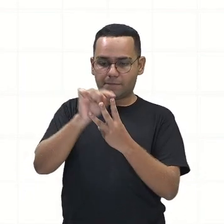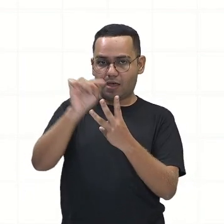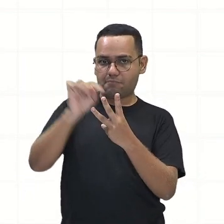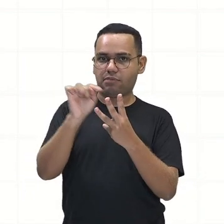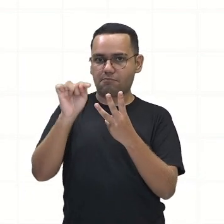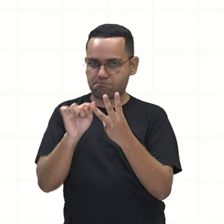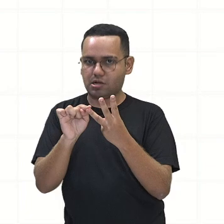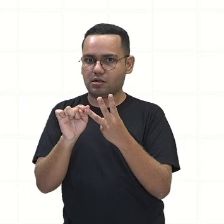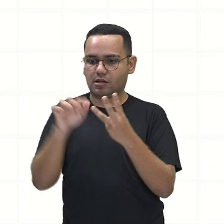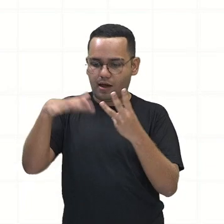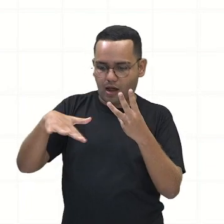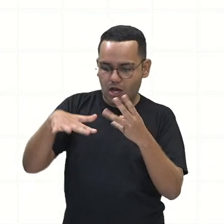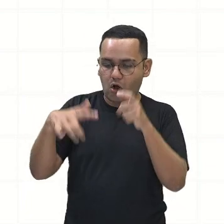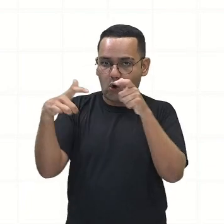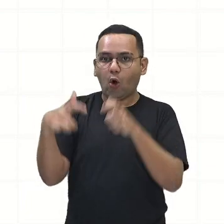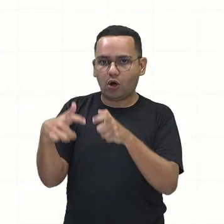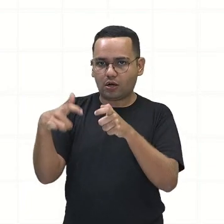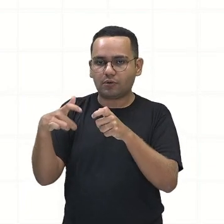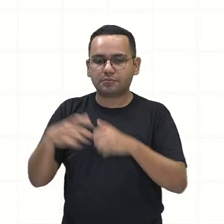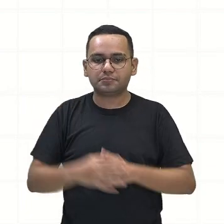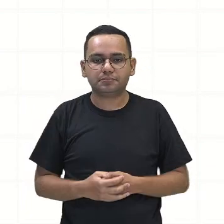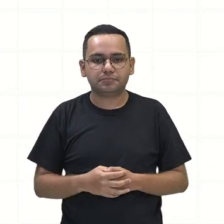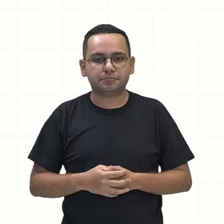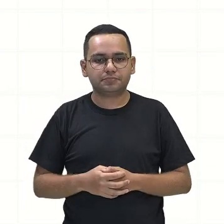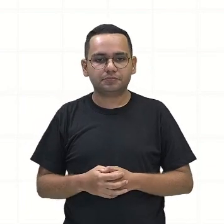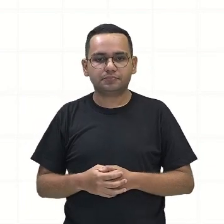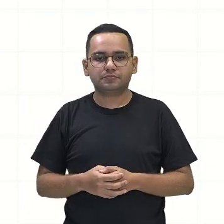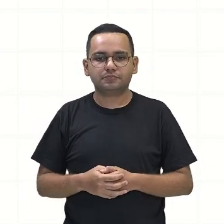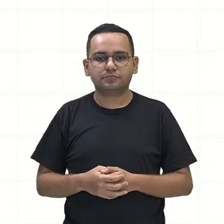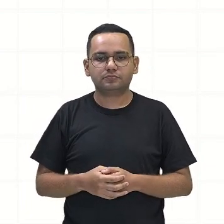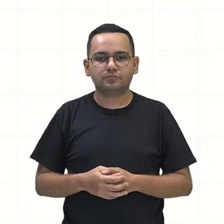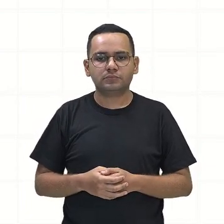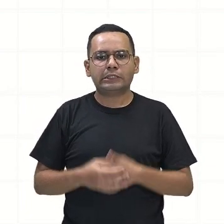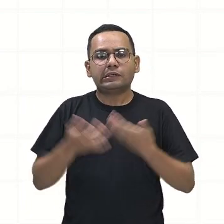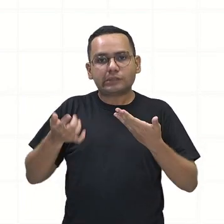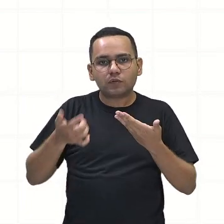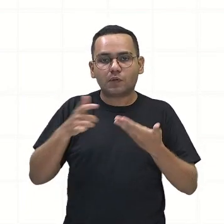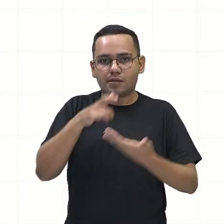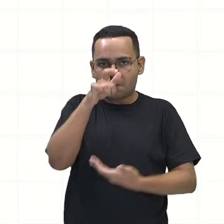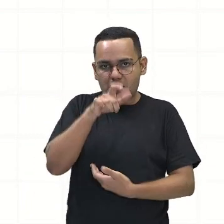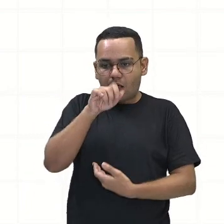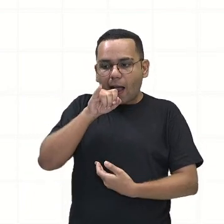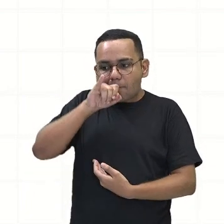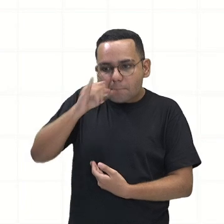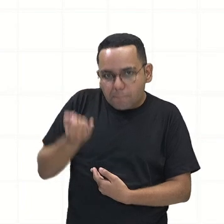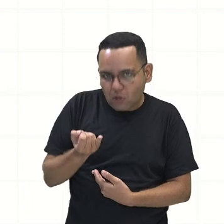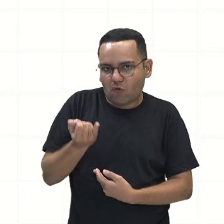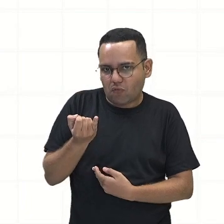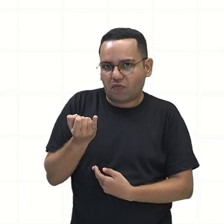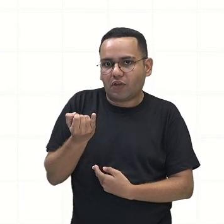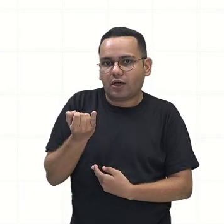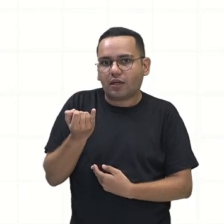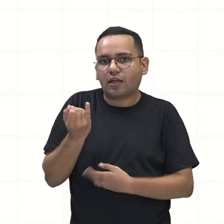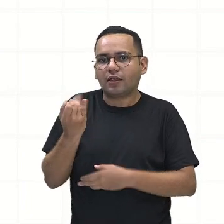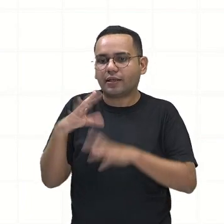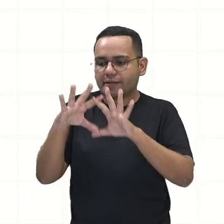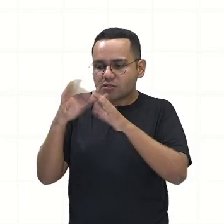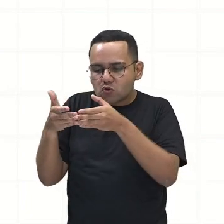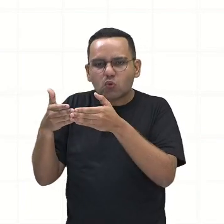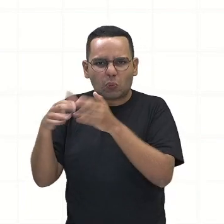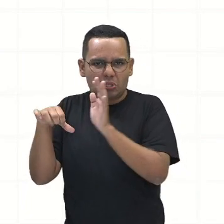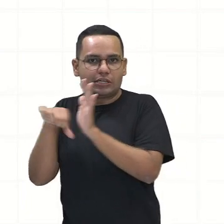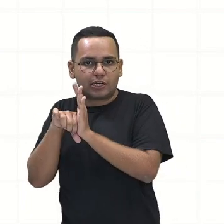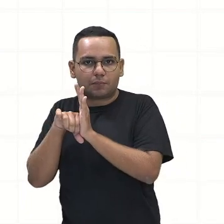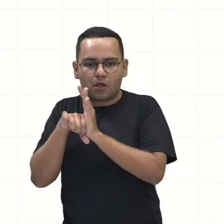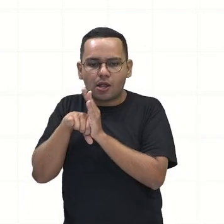na região e, no caso aí, Mendonça vai aproveitar essas pessoas para poder ali explorar o